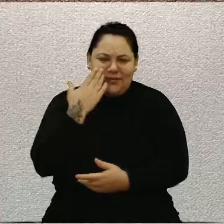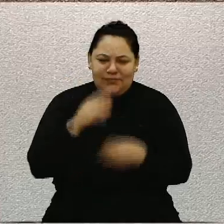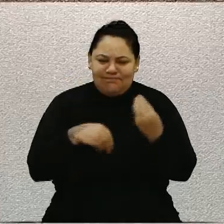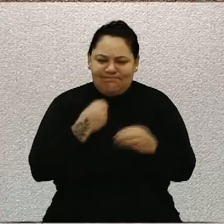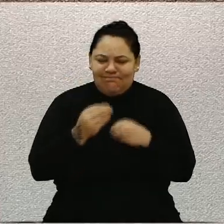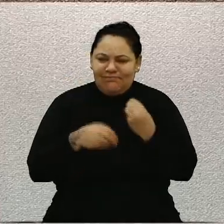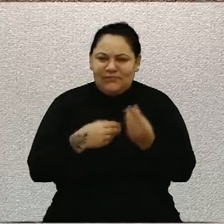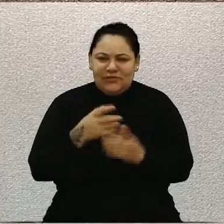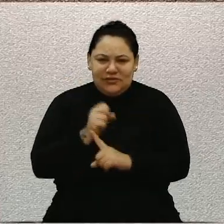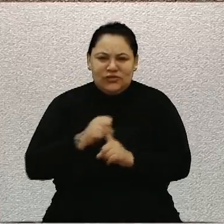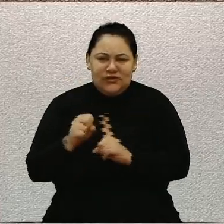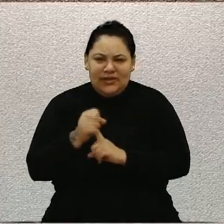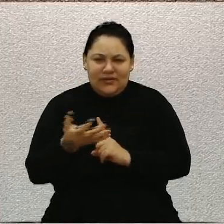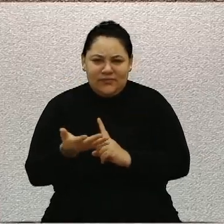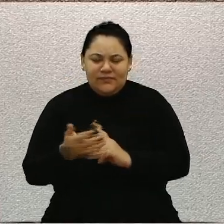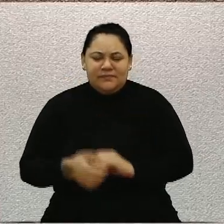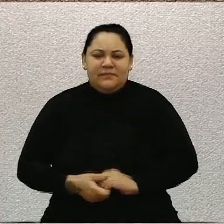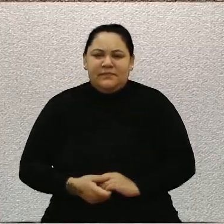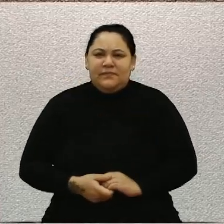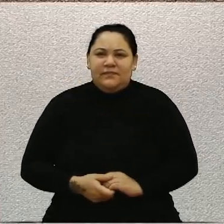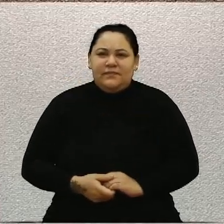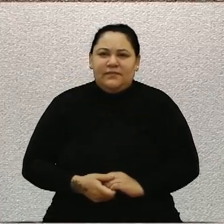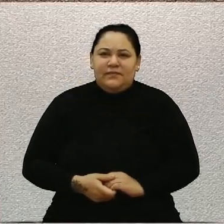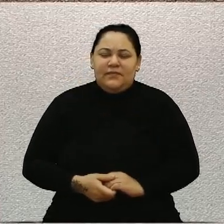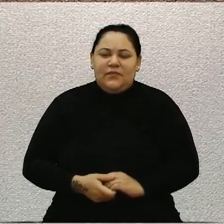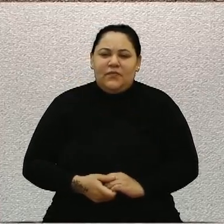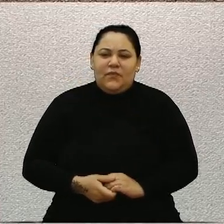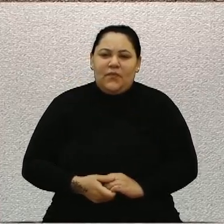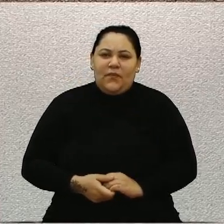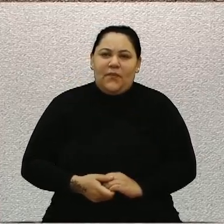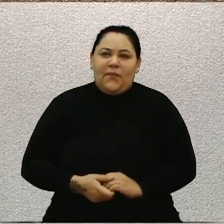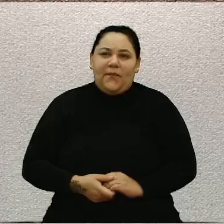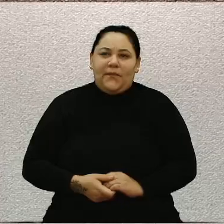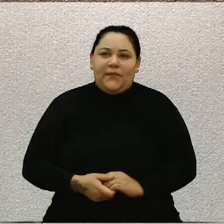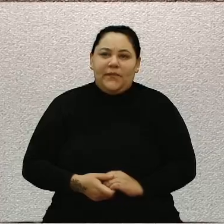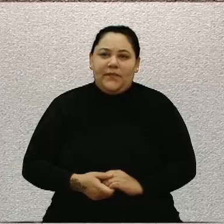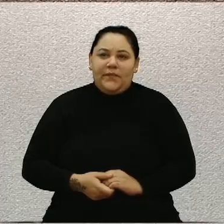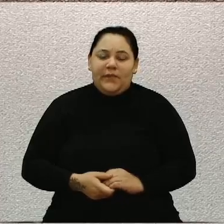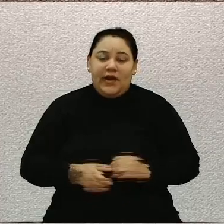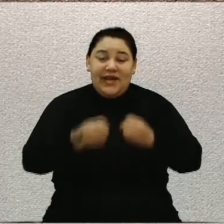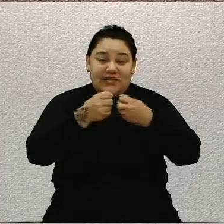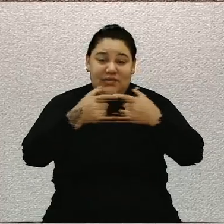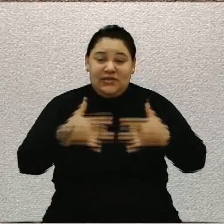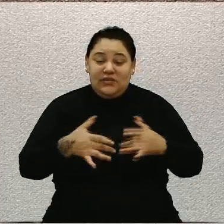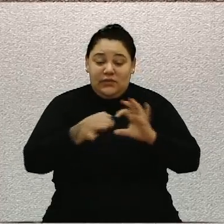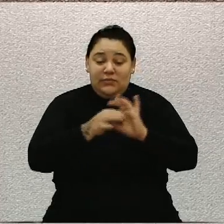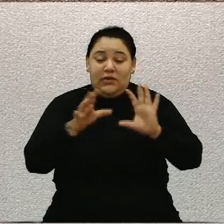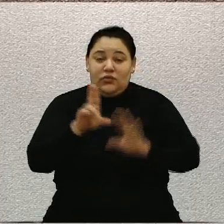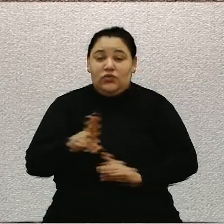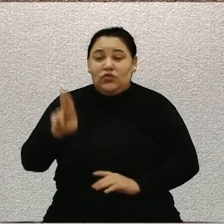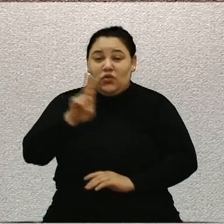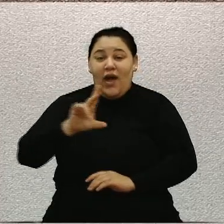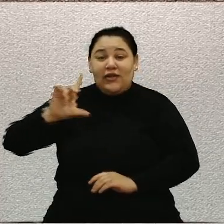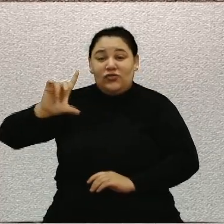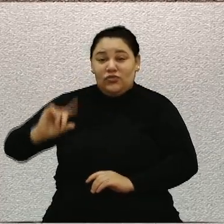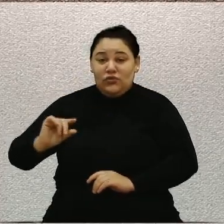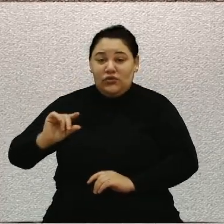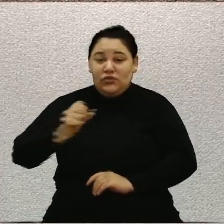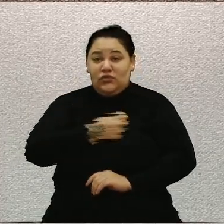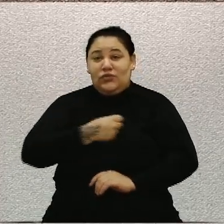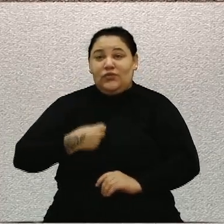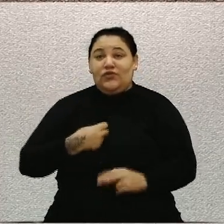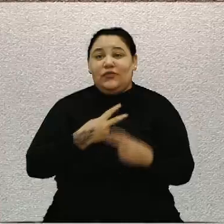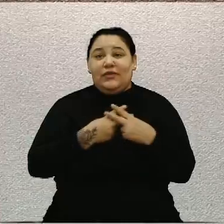sociedade. A justificativa dessa descriminalização é diminuir o número de presos. Bora!